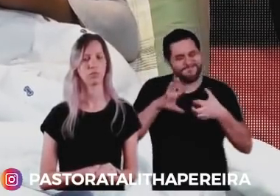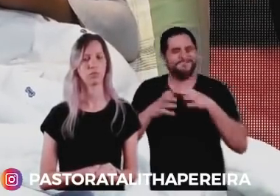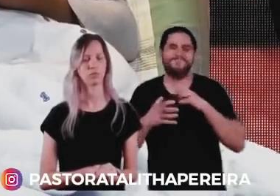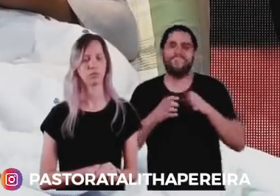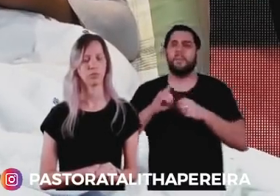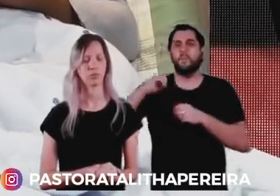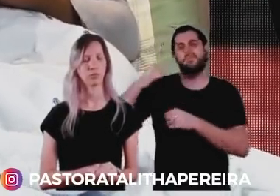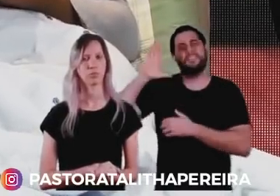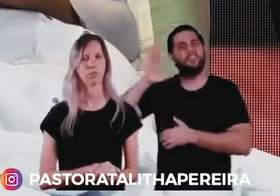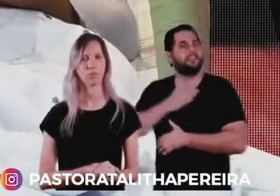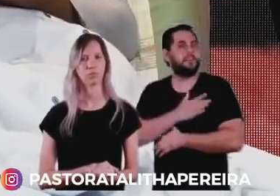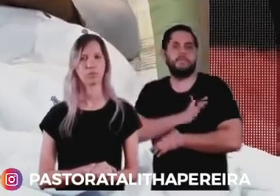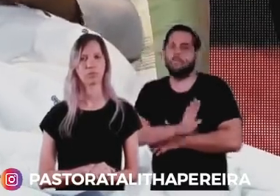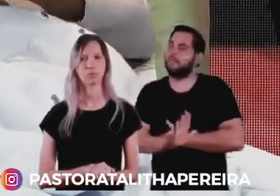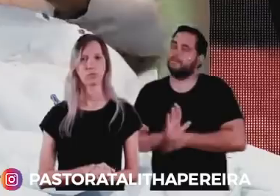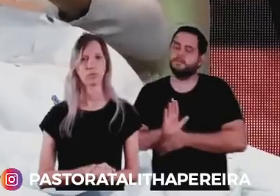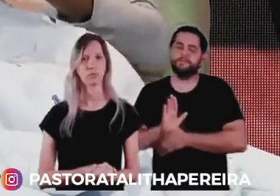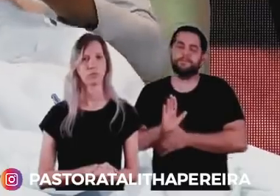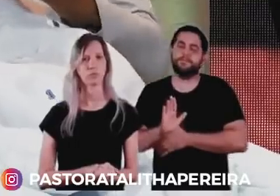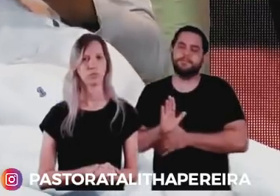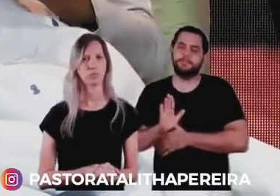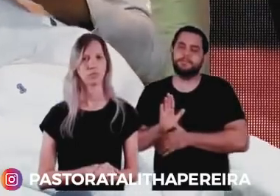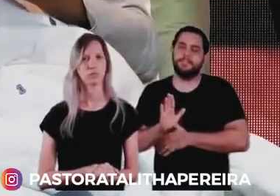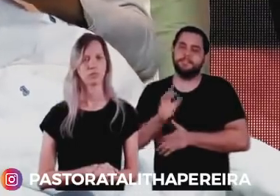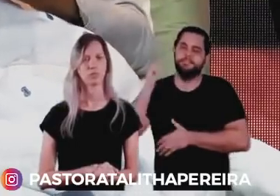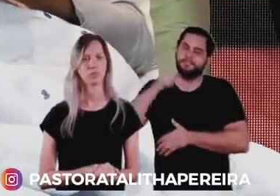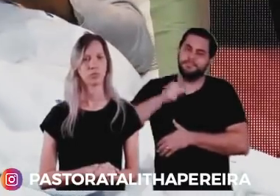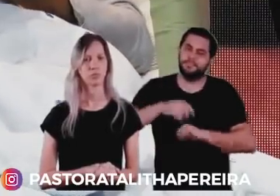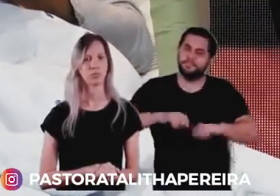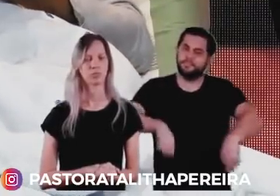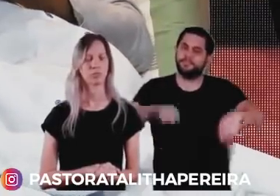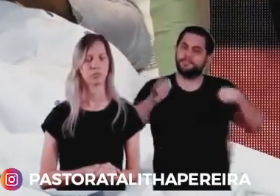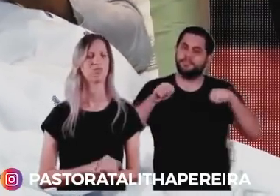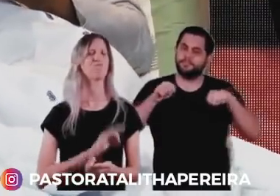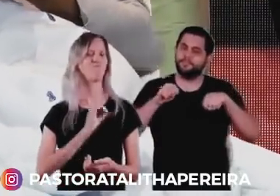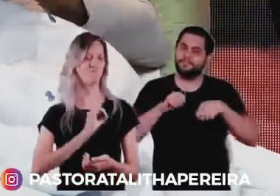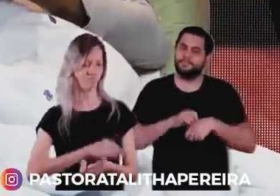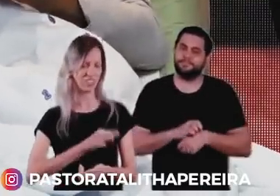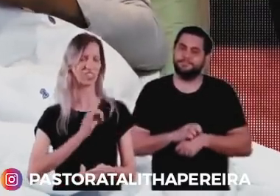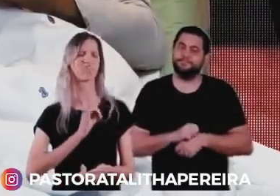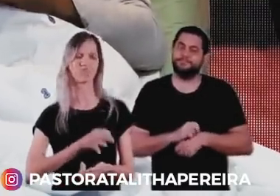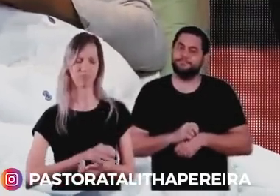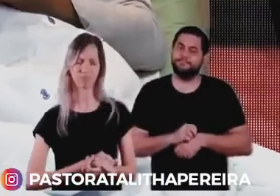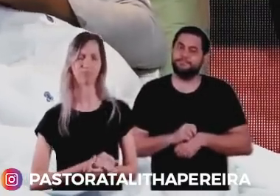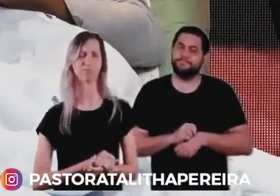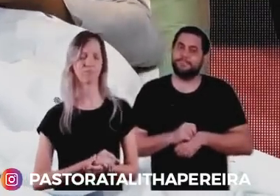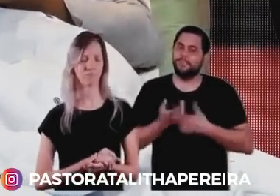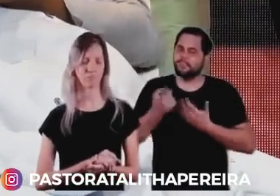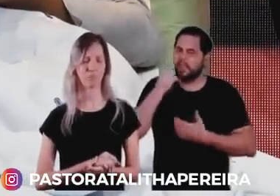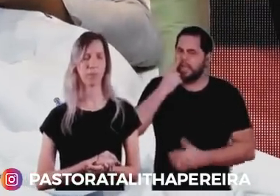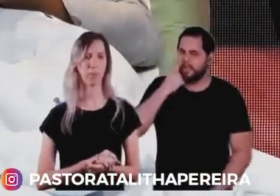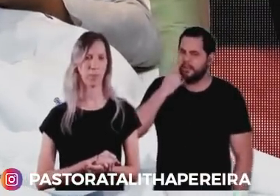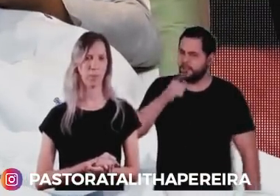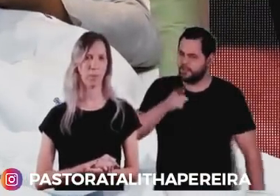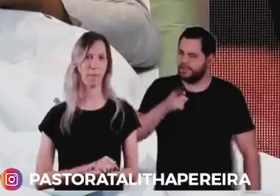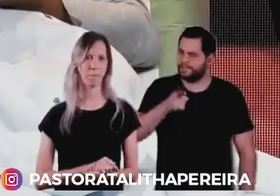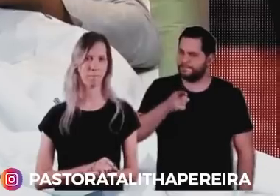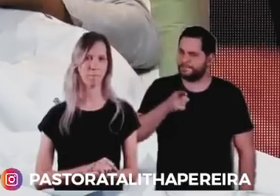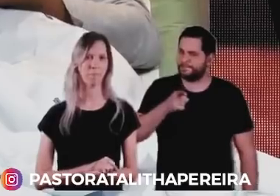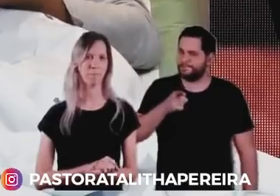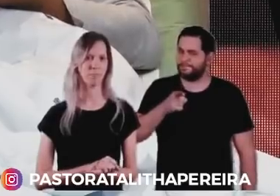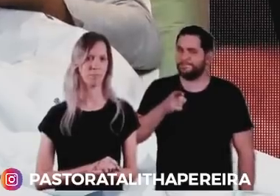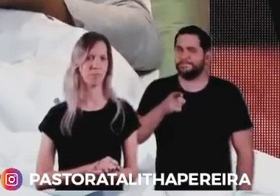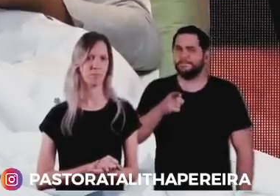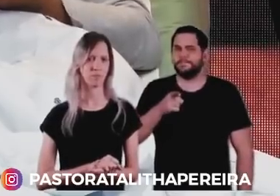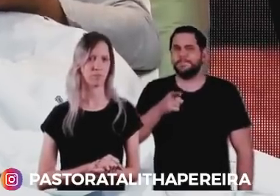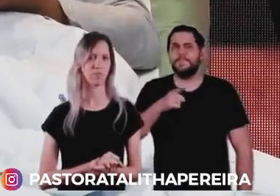que desagradam ao Senhor, vai refletir aqui embaixo. Com certeza. Você viu como o casal... Tinha depois